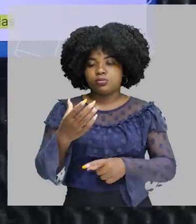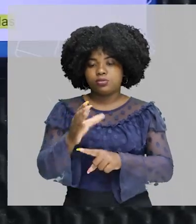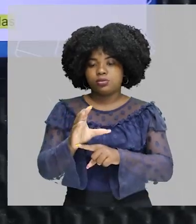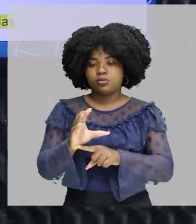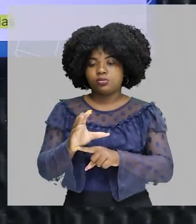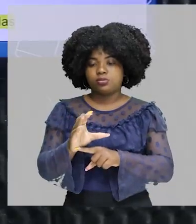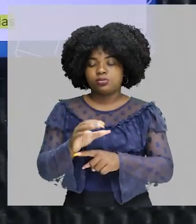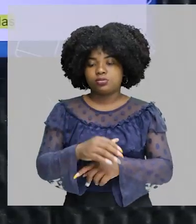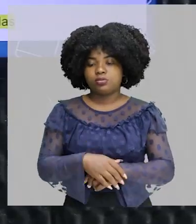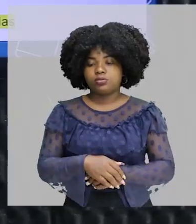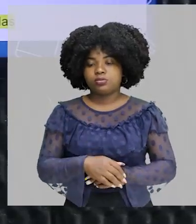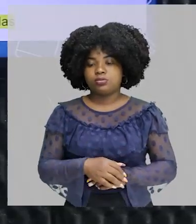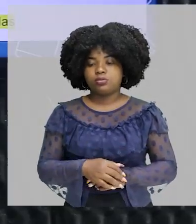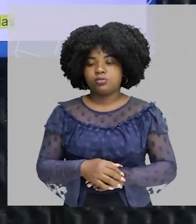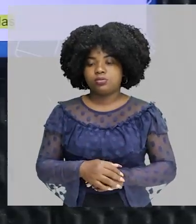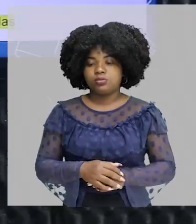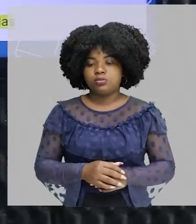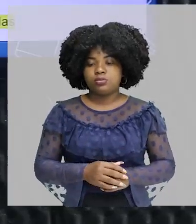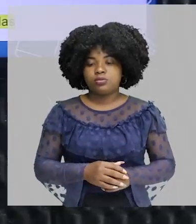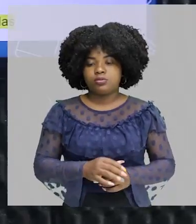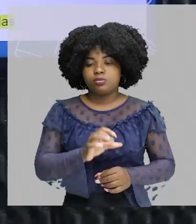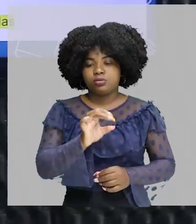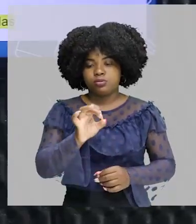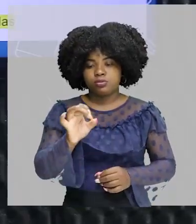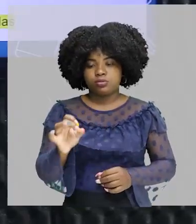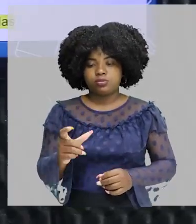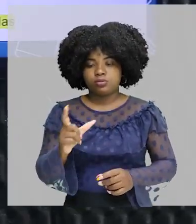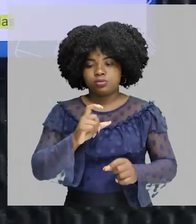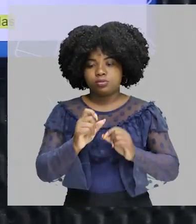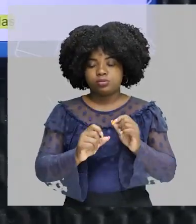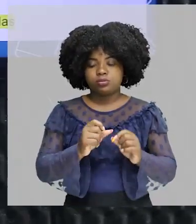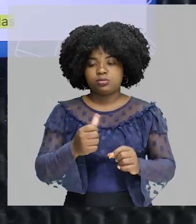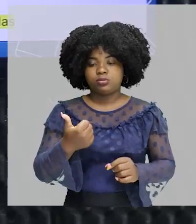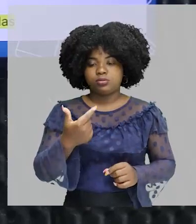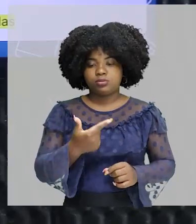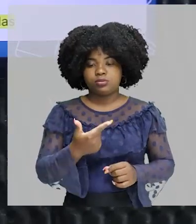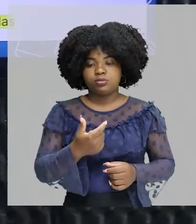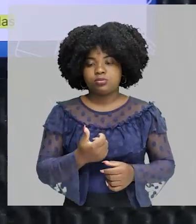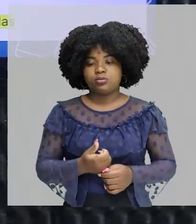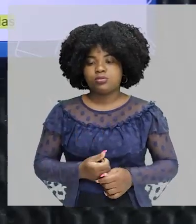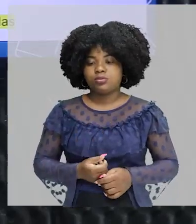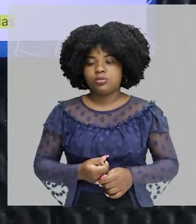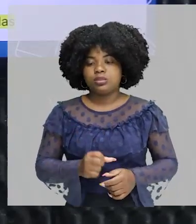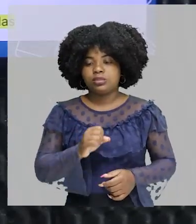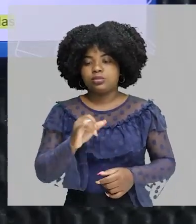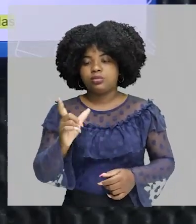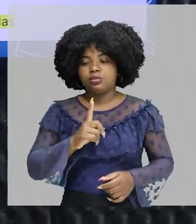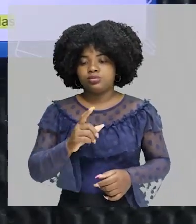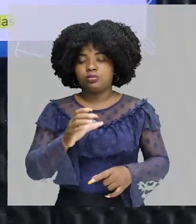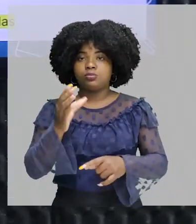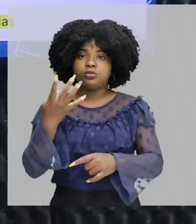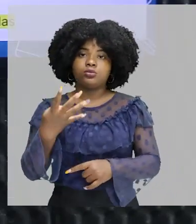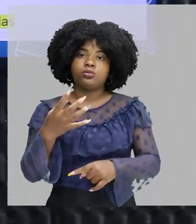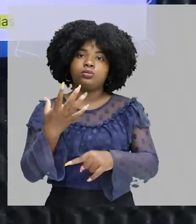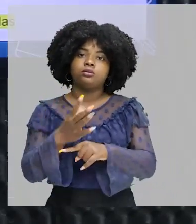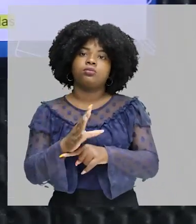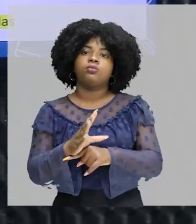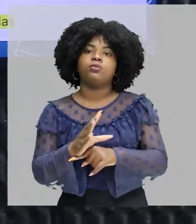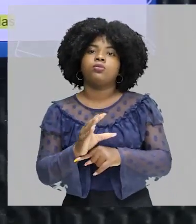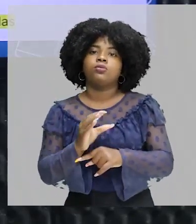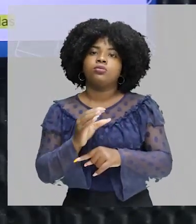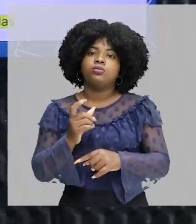carbonos, C4, 4 carbonos. Cada carbono equivale a 12, tudo bem? Se nós temos 4 carbonos, olha